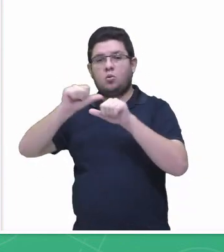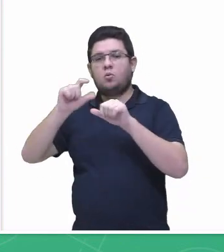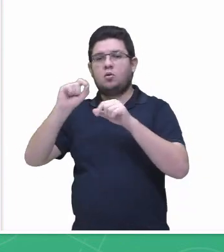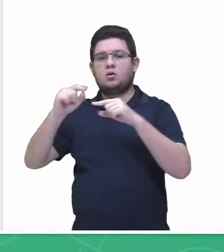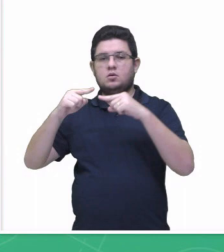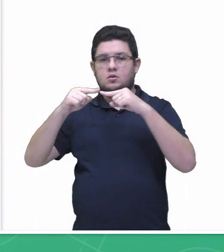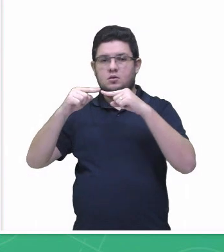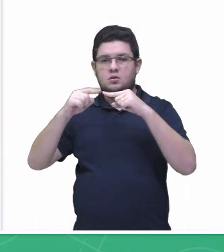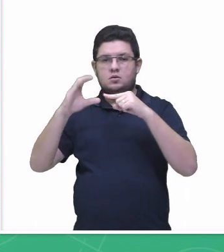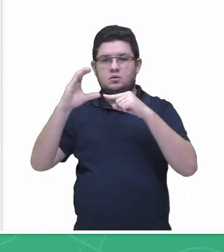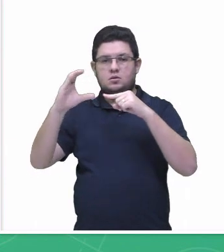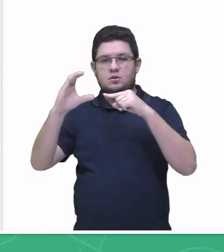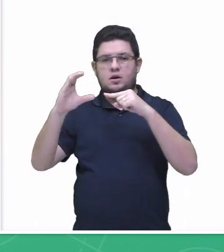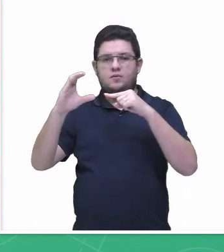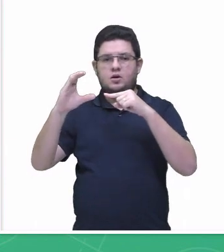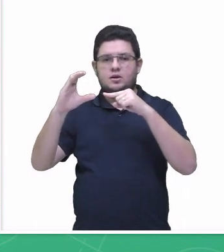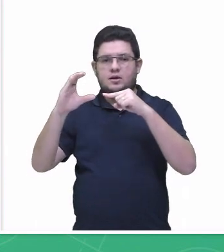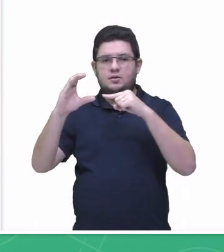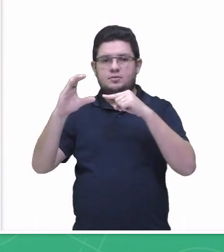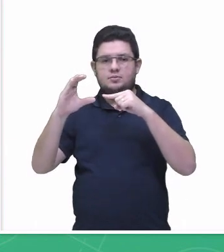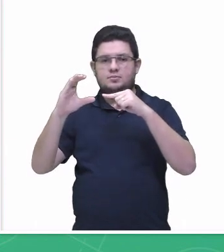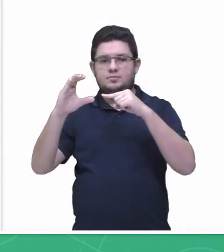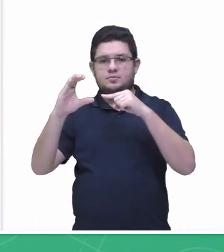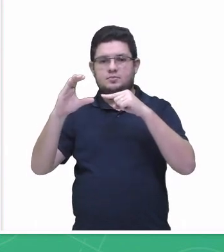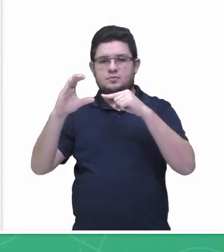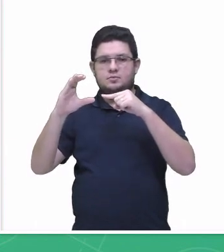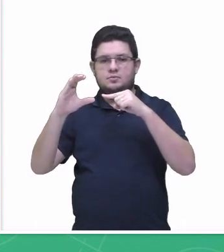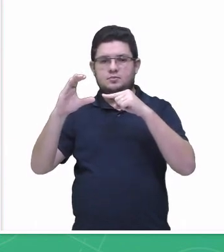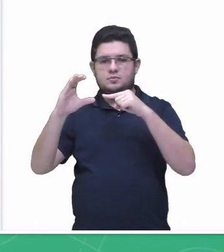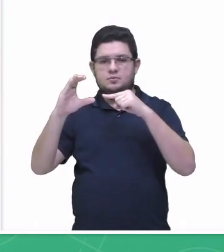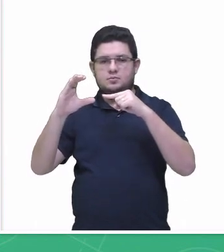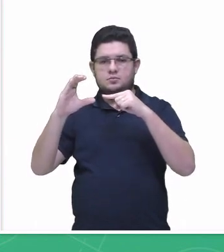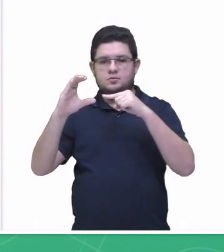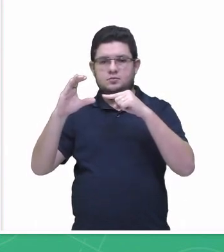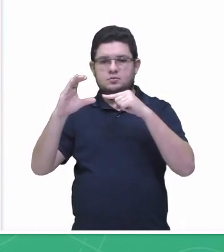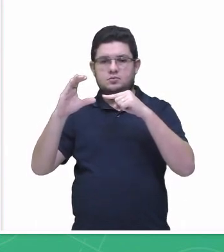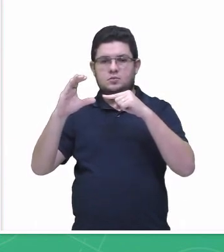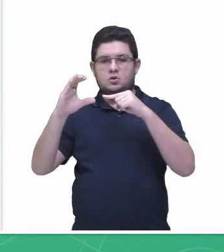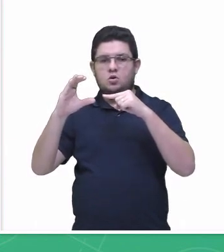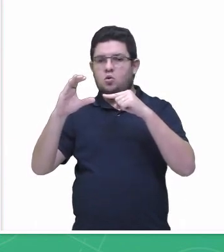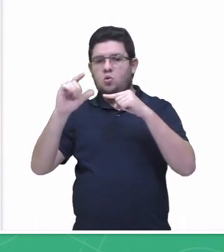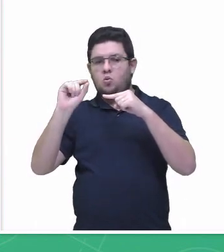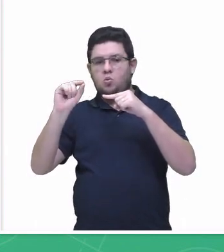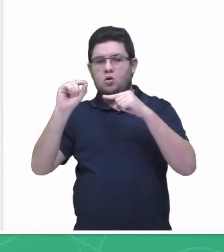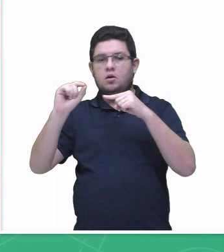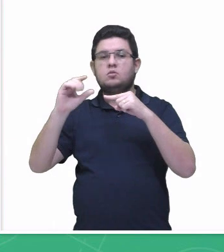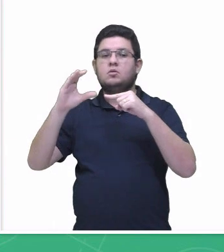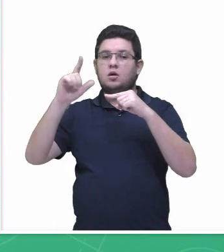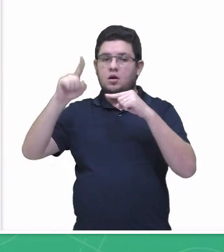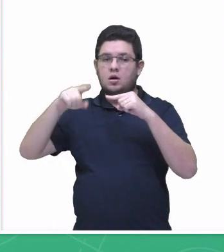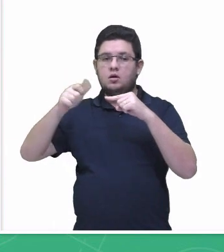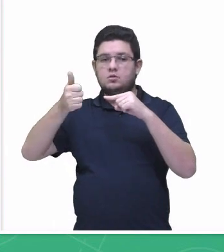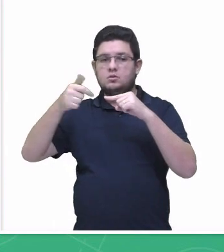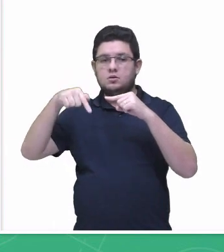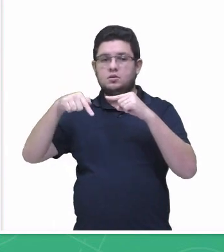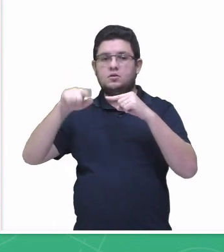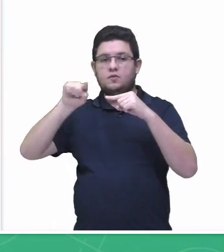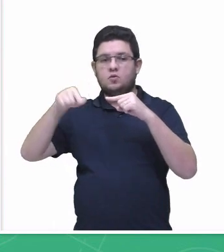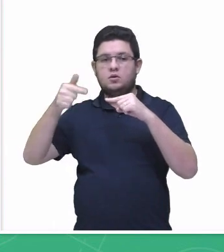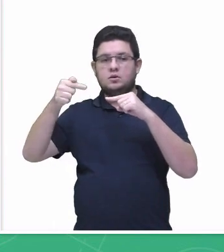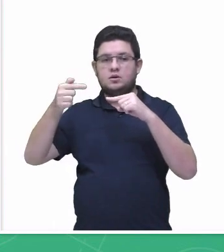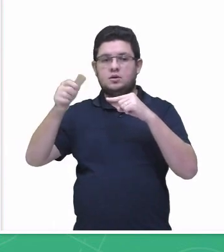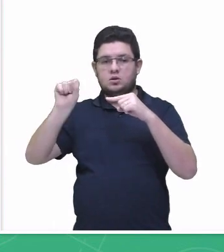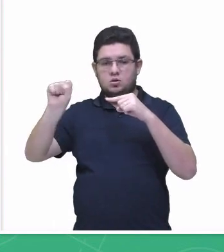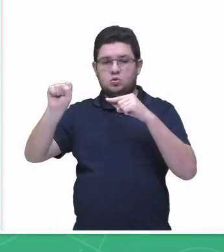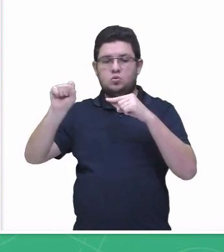17,78 graus Celsius, né? Um valor aproximado aí, já que está com 2 casas decimais. Então, a resposta